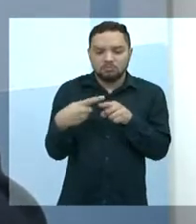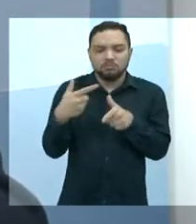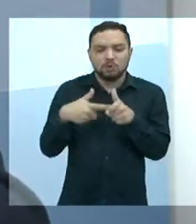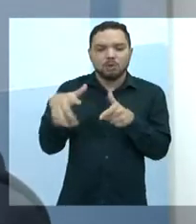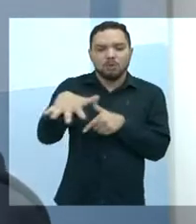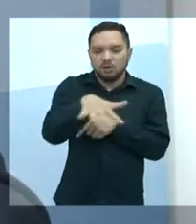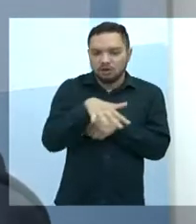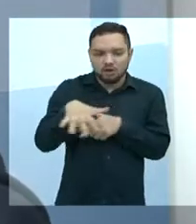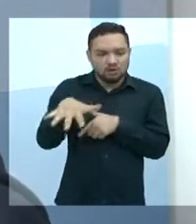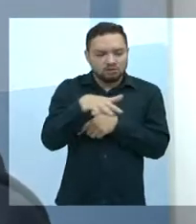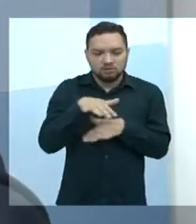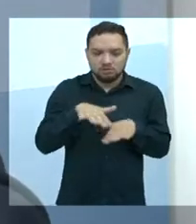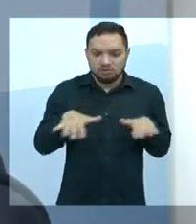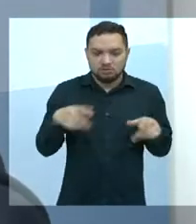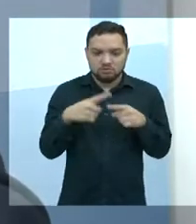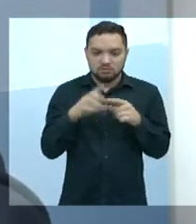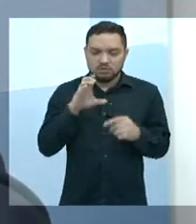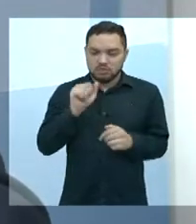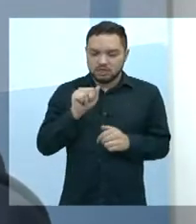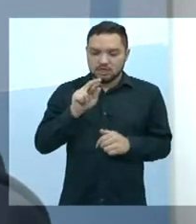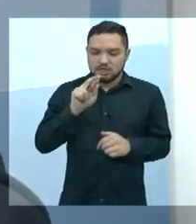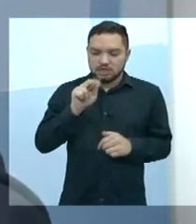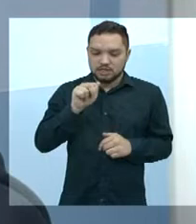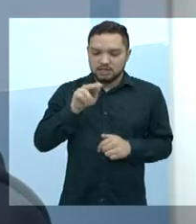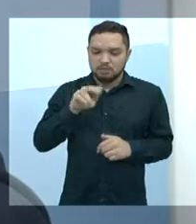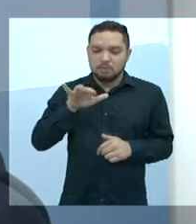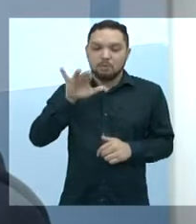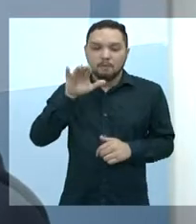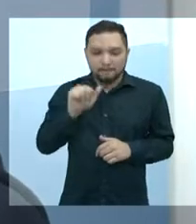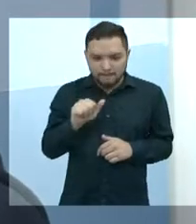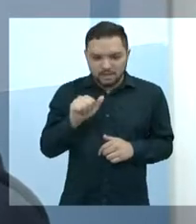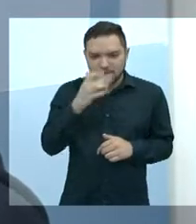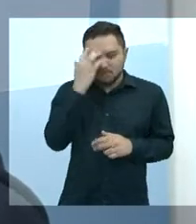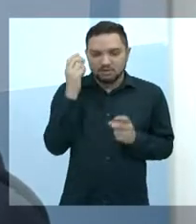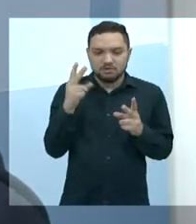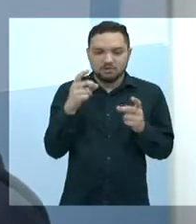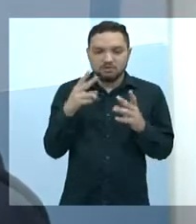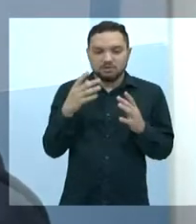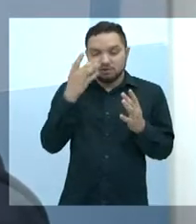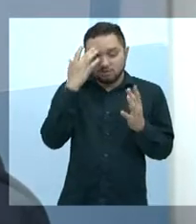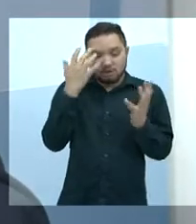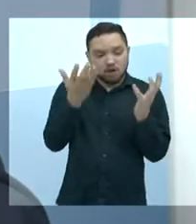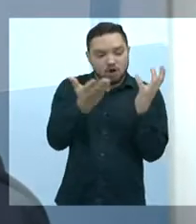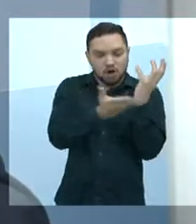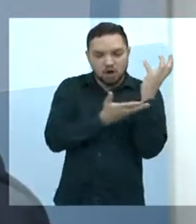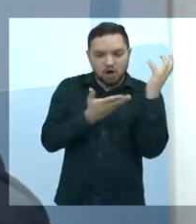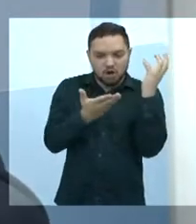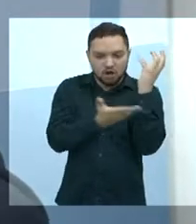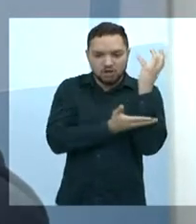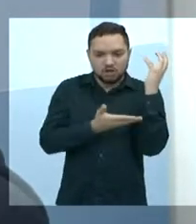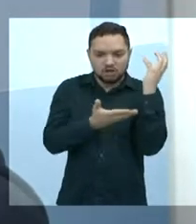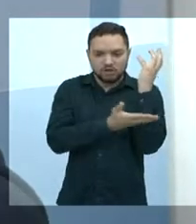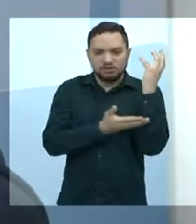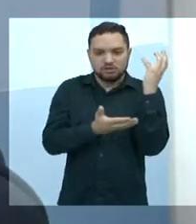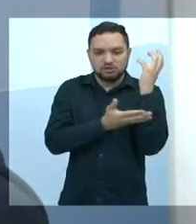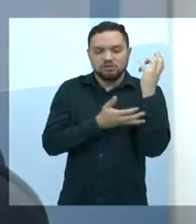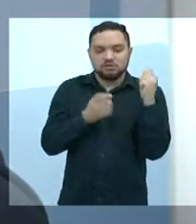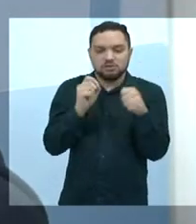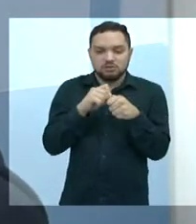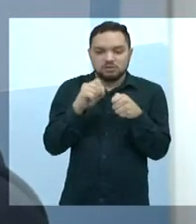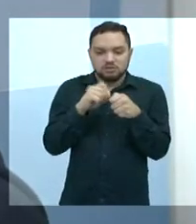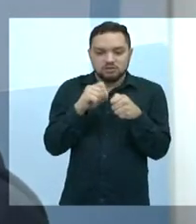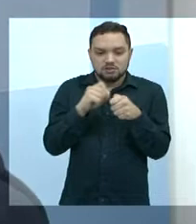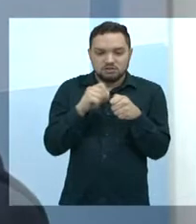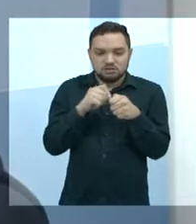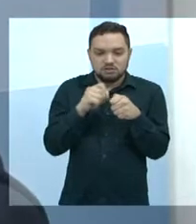região. A carnaubeira, como é uma fonte de renda, o pessoal que corta a palha da carnaubeira para fazer